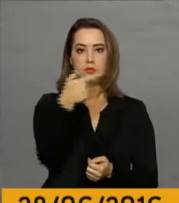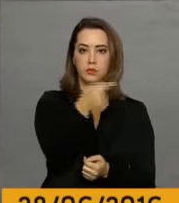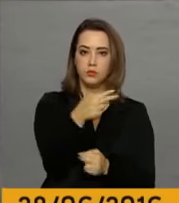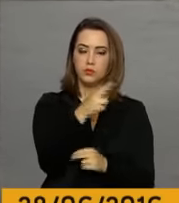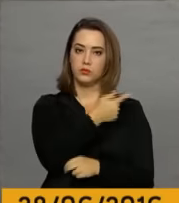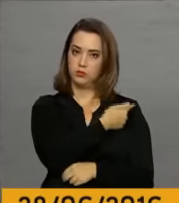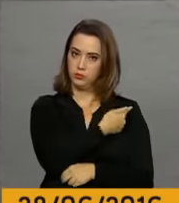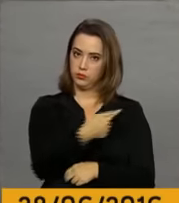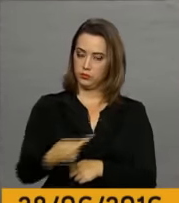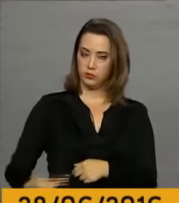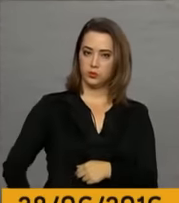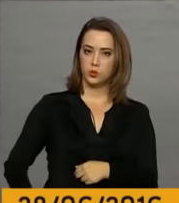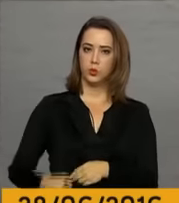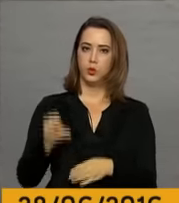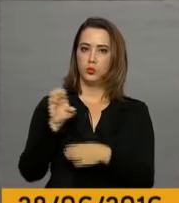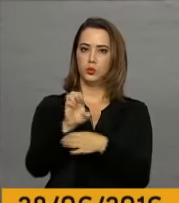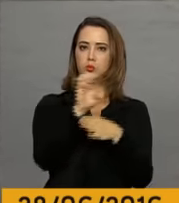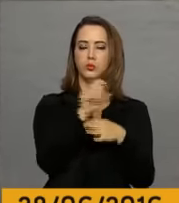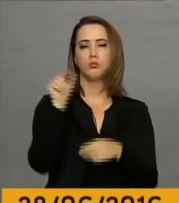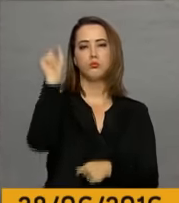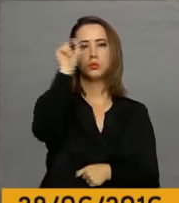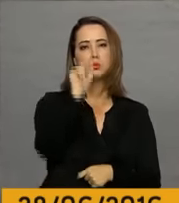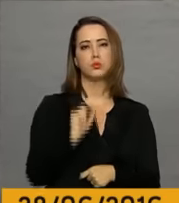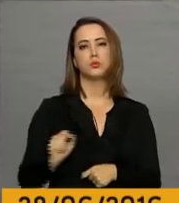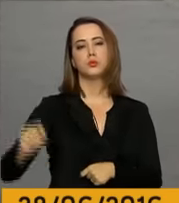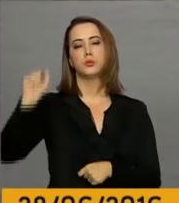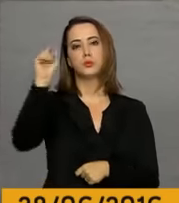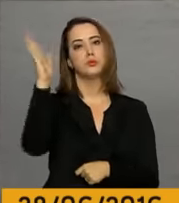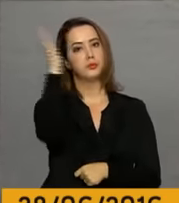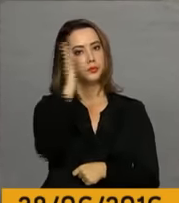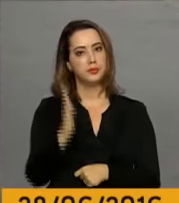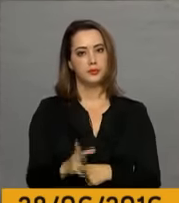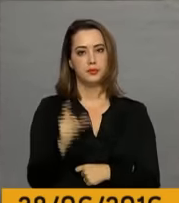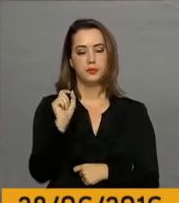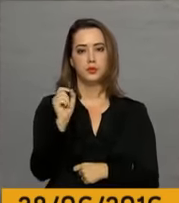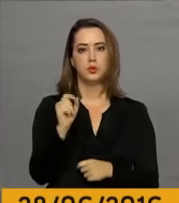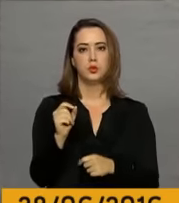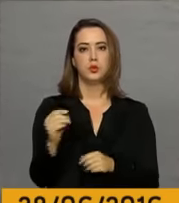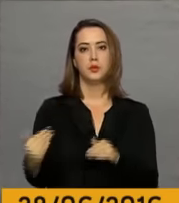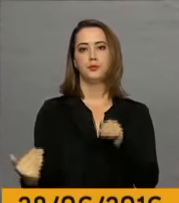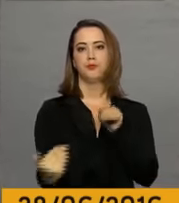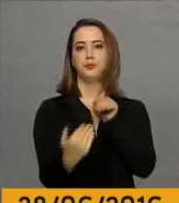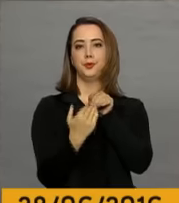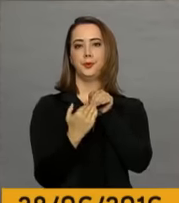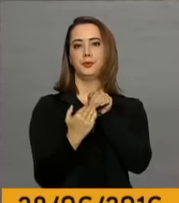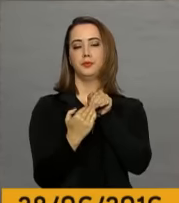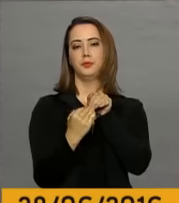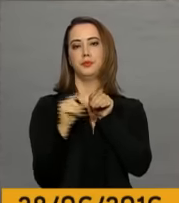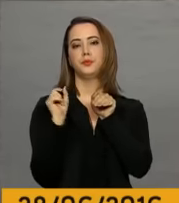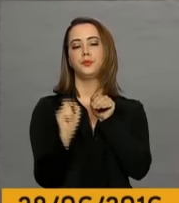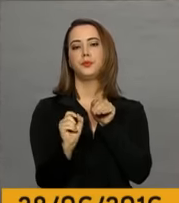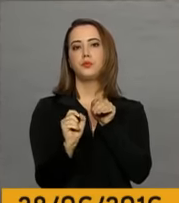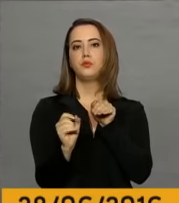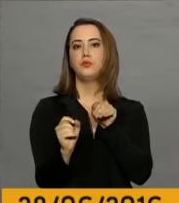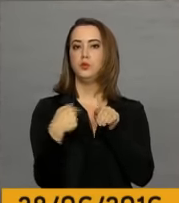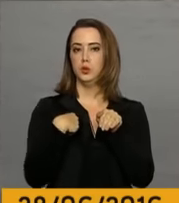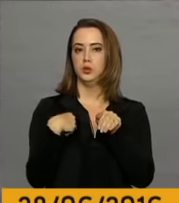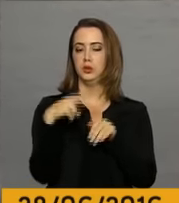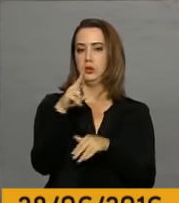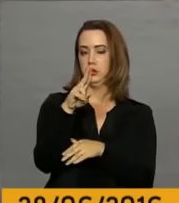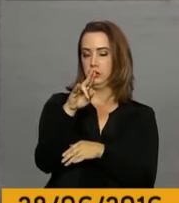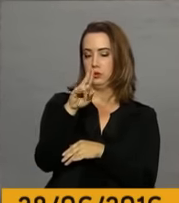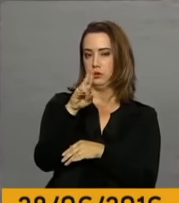governadores dos estados brasileiros e fazermos um grande acordo em que o a